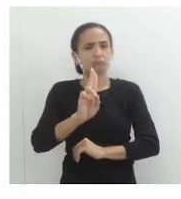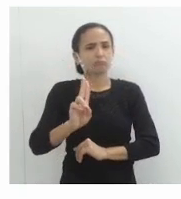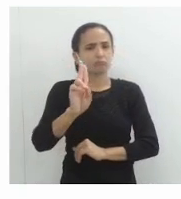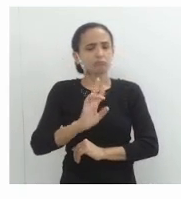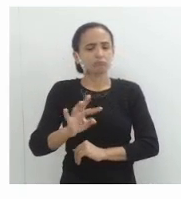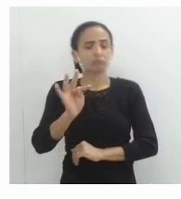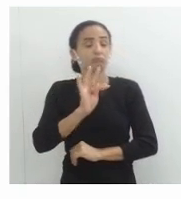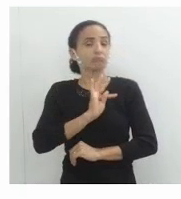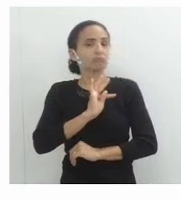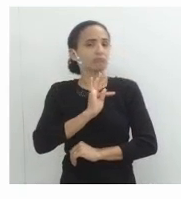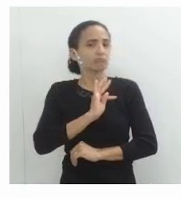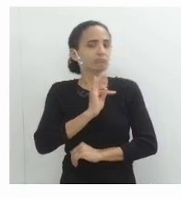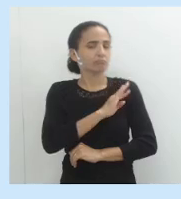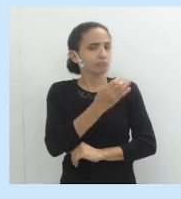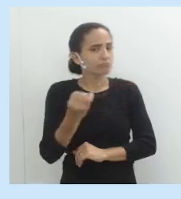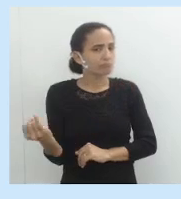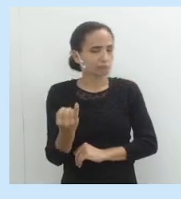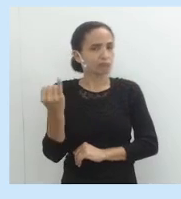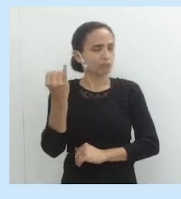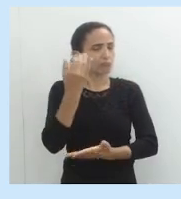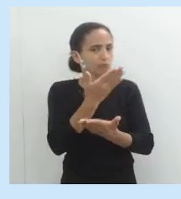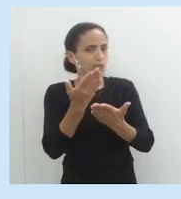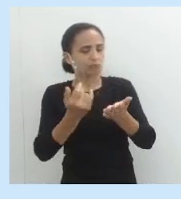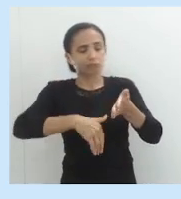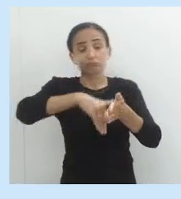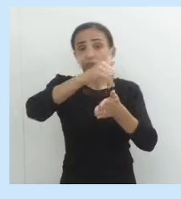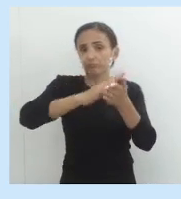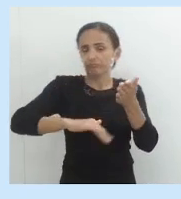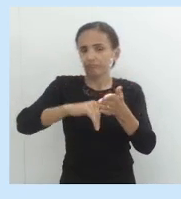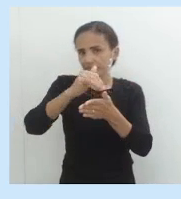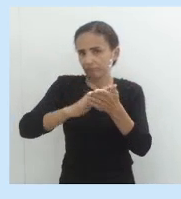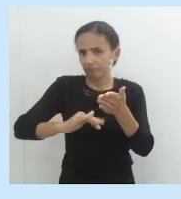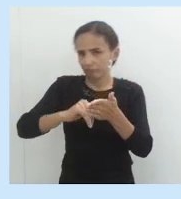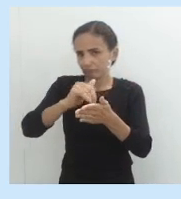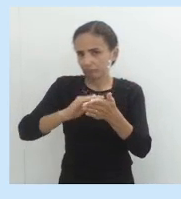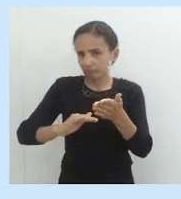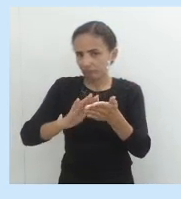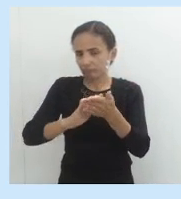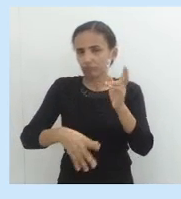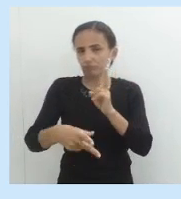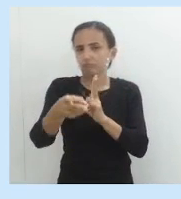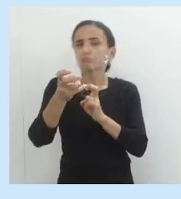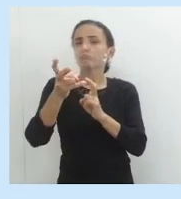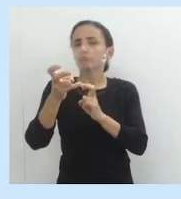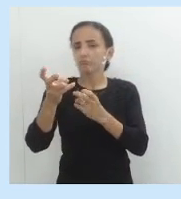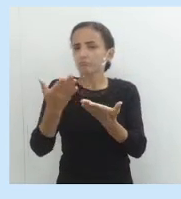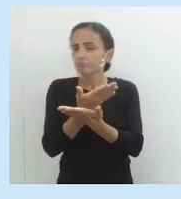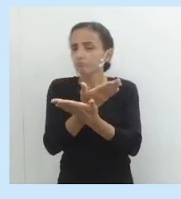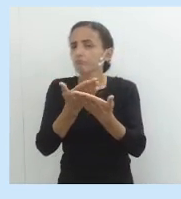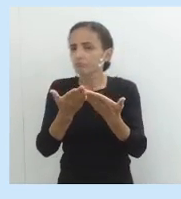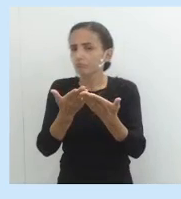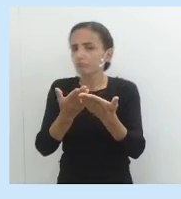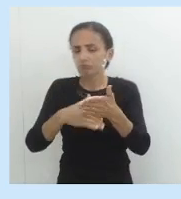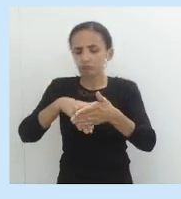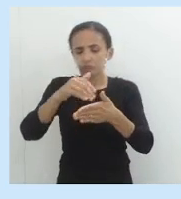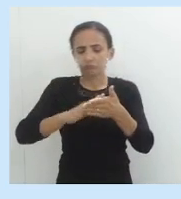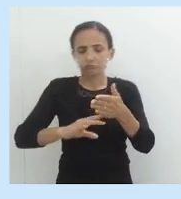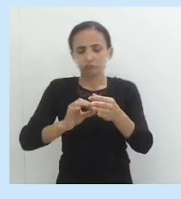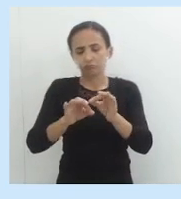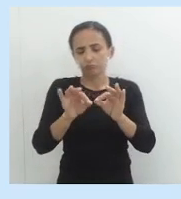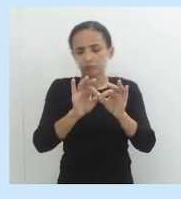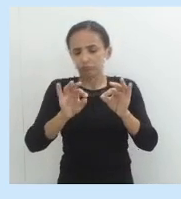2 dimensões? Porque algumas pinturas, eles fazem representação muito da tridimensionalidade, né?